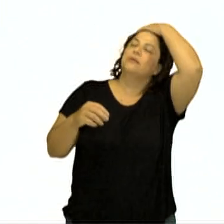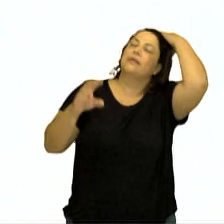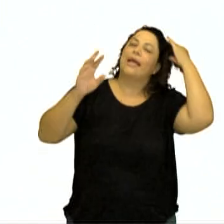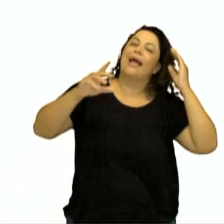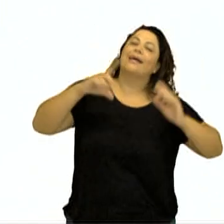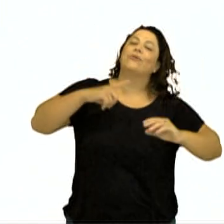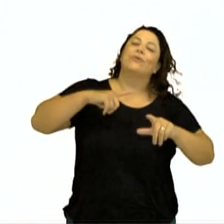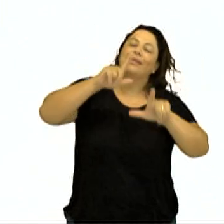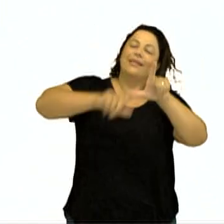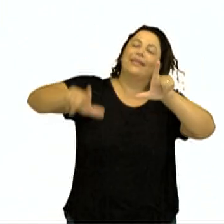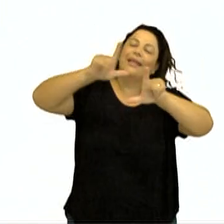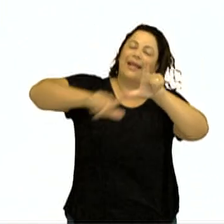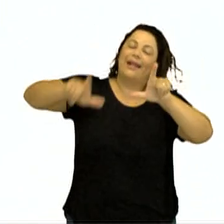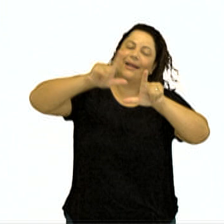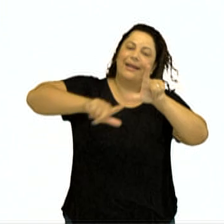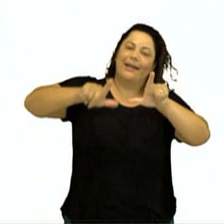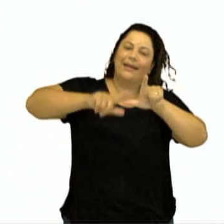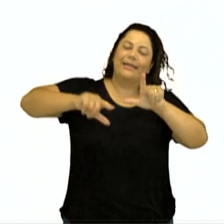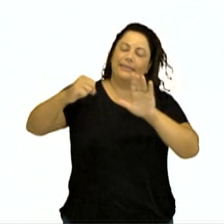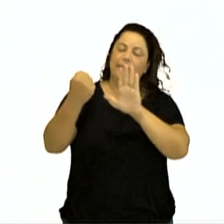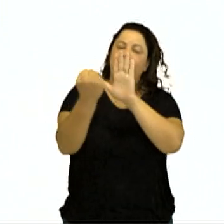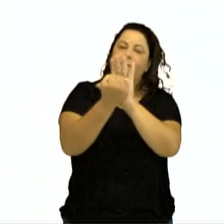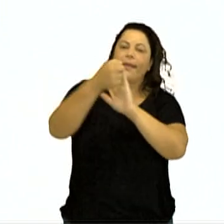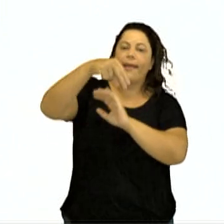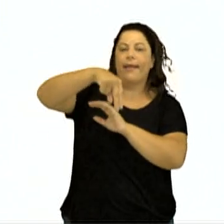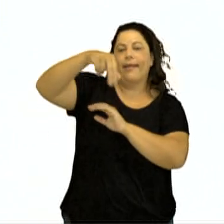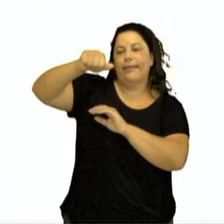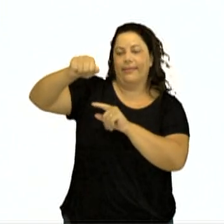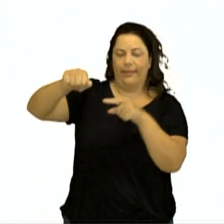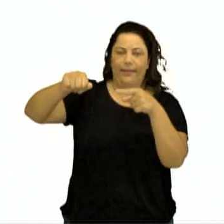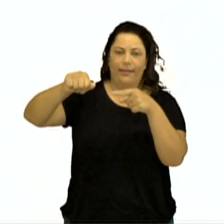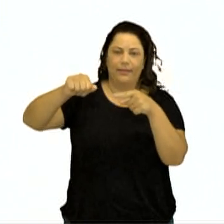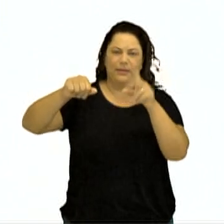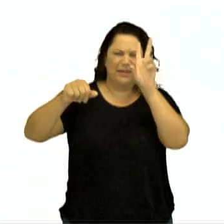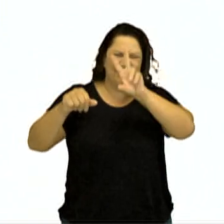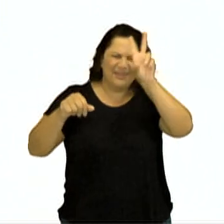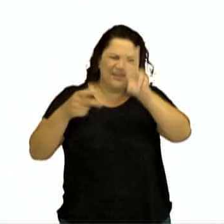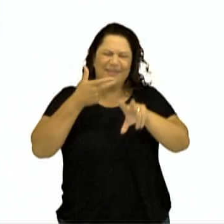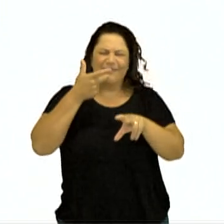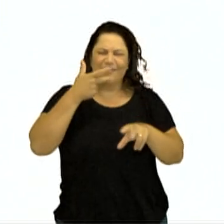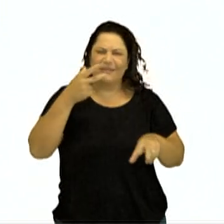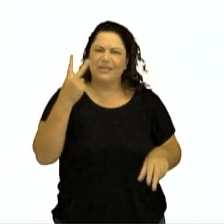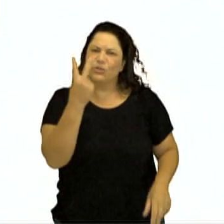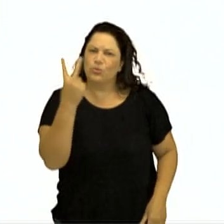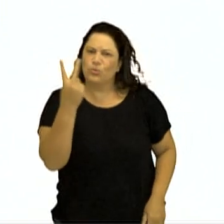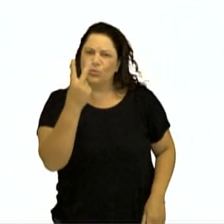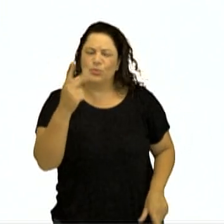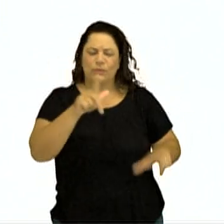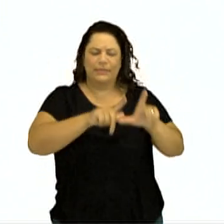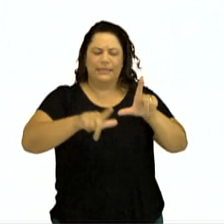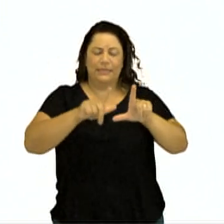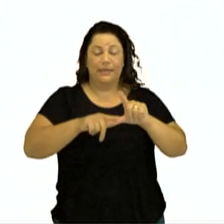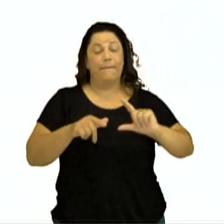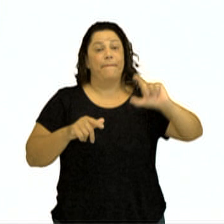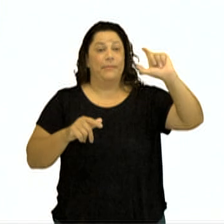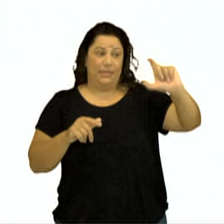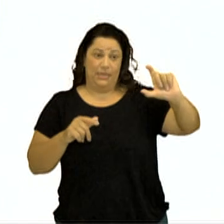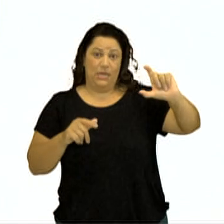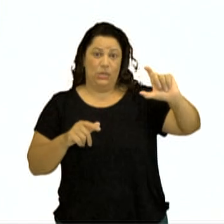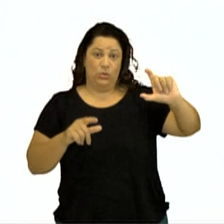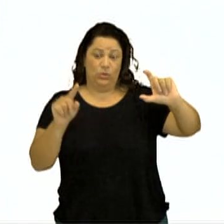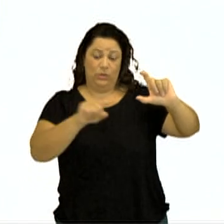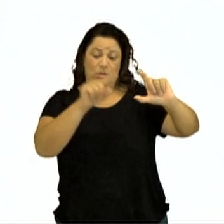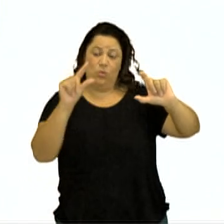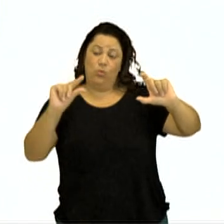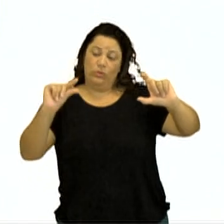são o símbolo, né? Lembra que eu falei? Quando tiverem duas letras, a primeira sempre maiúscula e a segunda minúscula. Esse